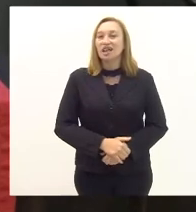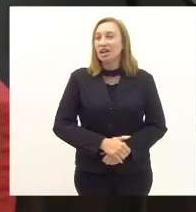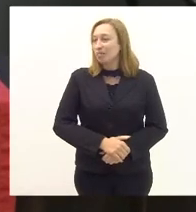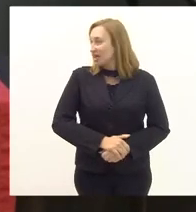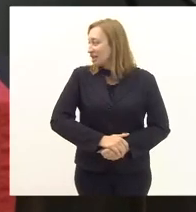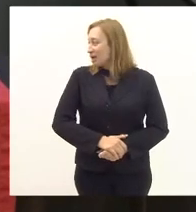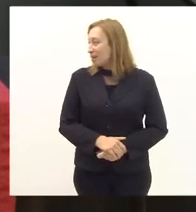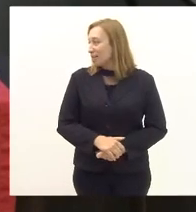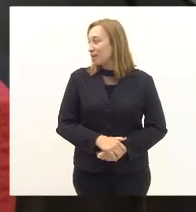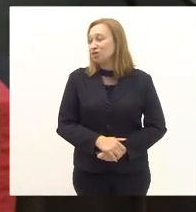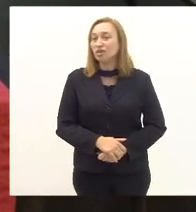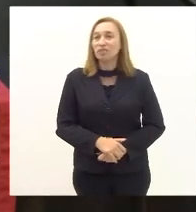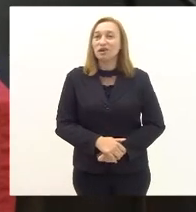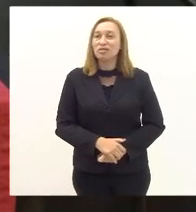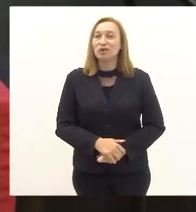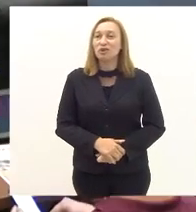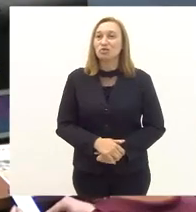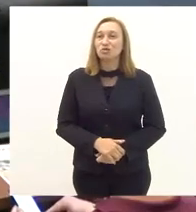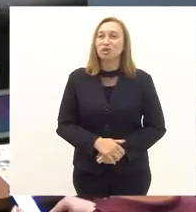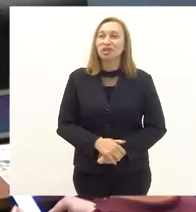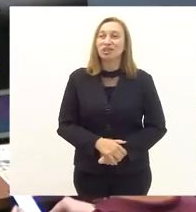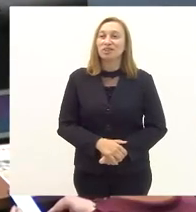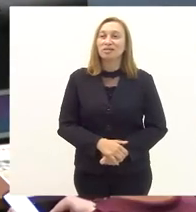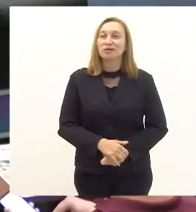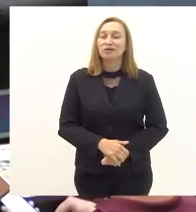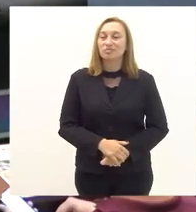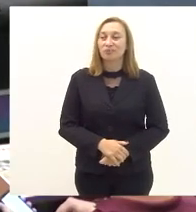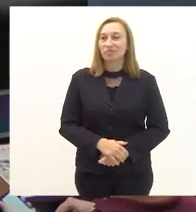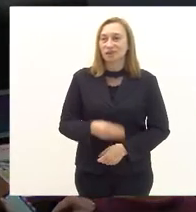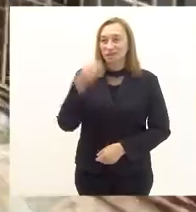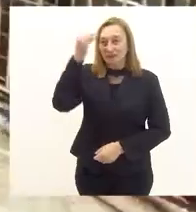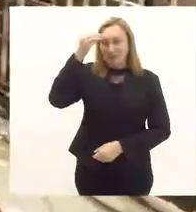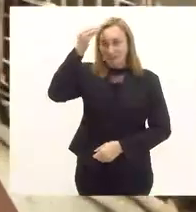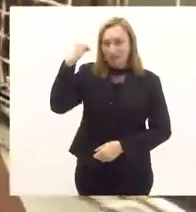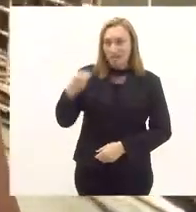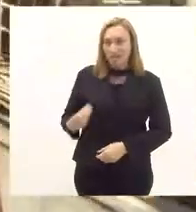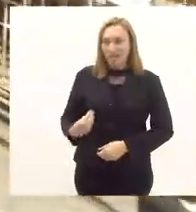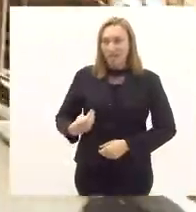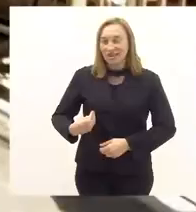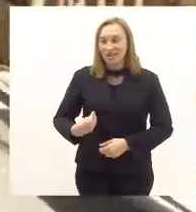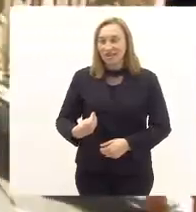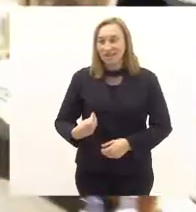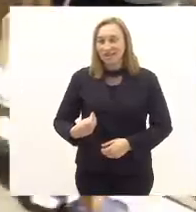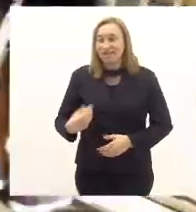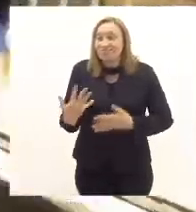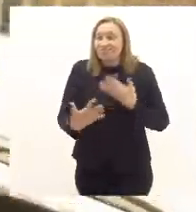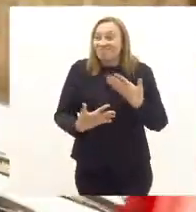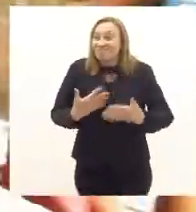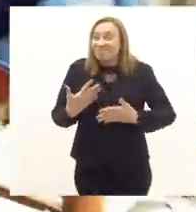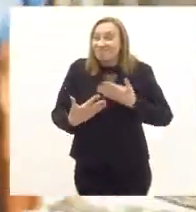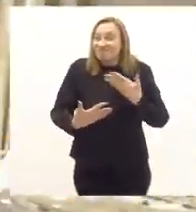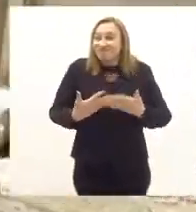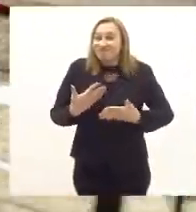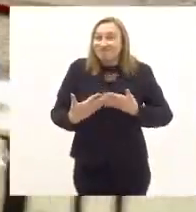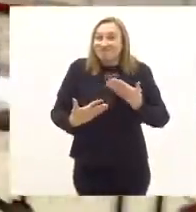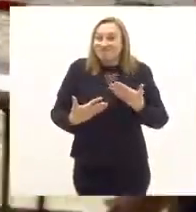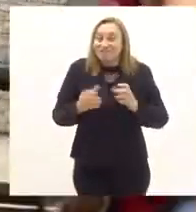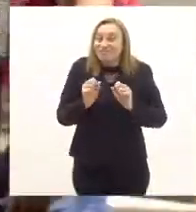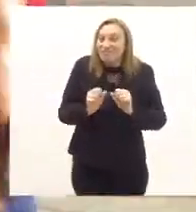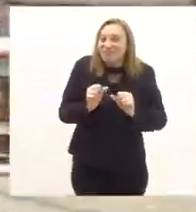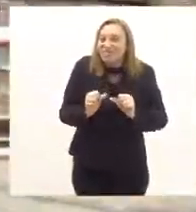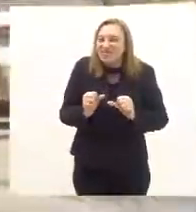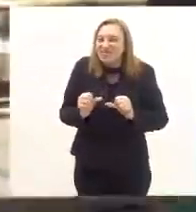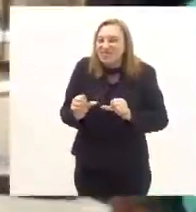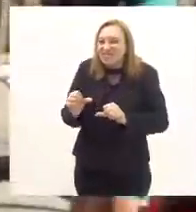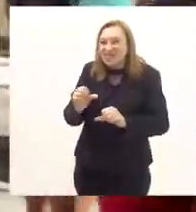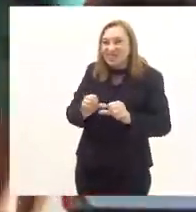nossa querida Alessandra. E é muito gratificante poder trocar o